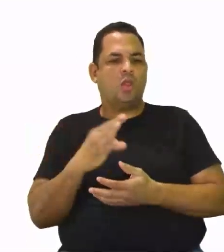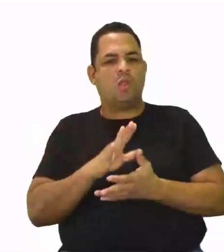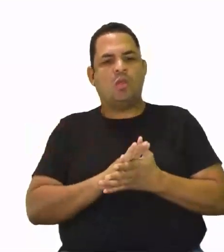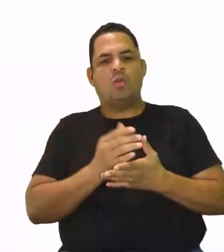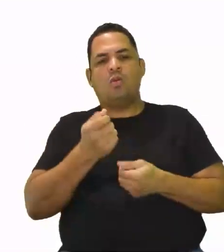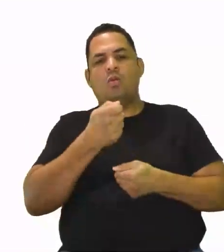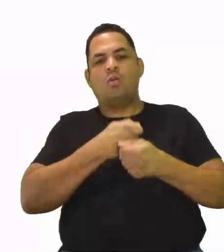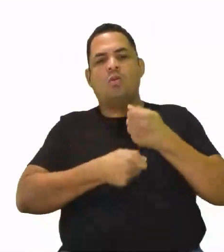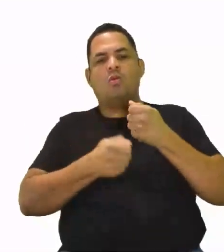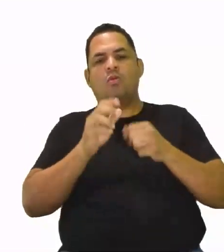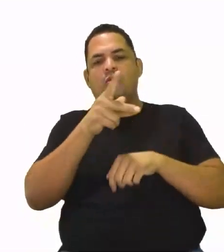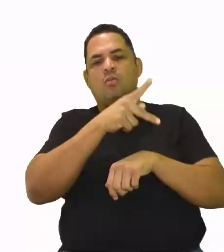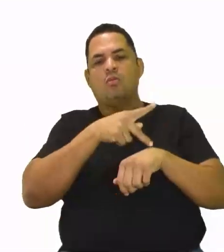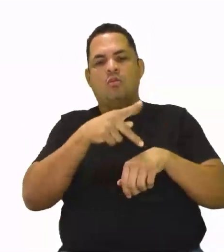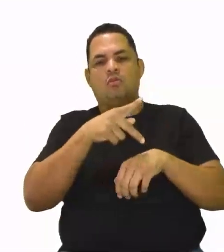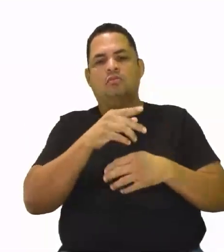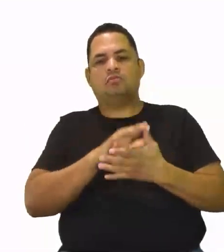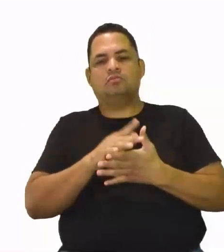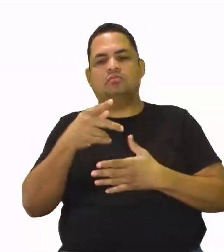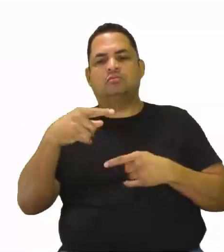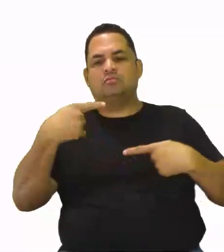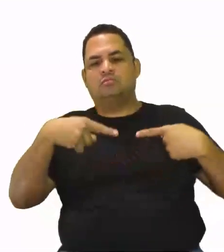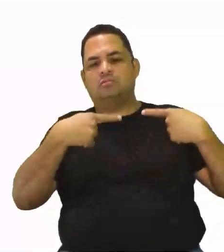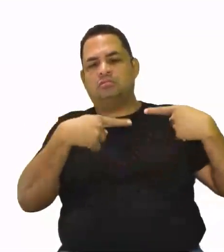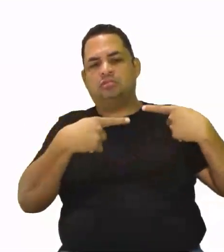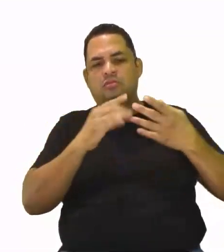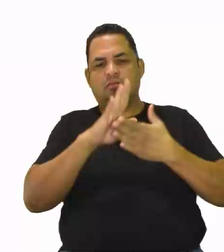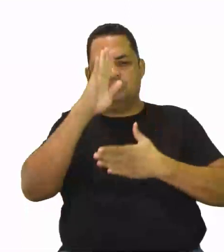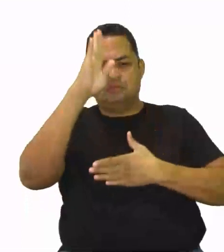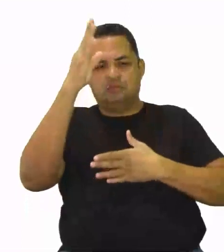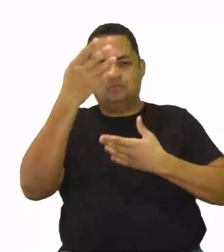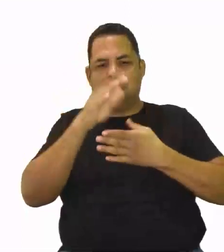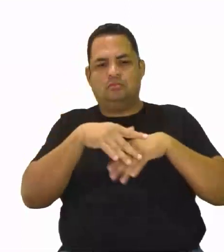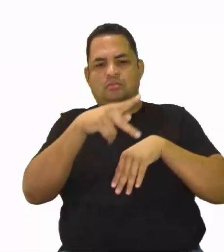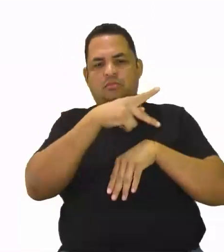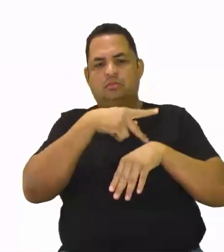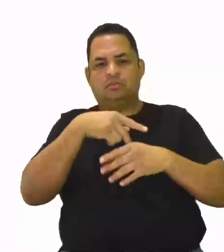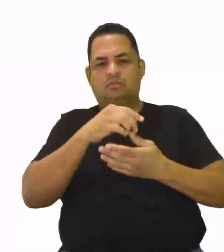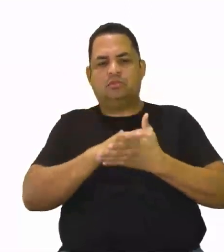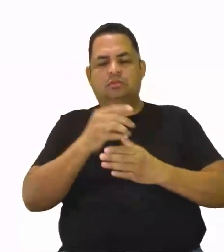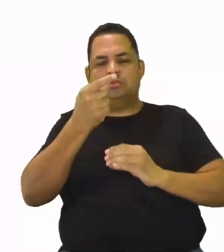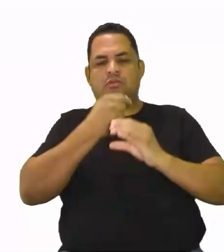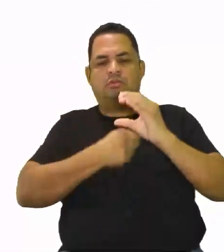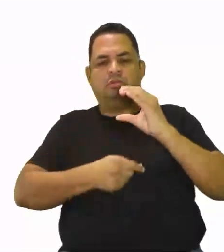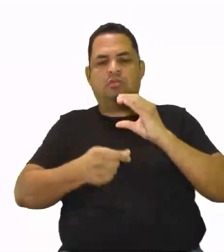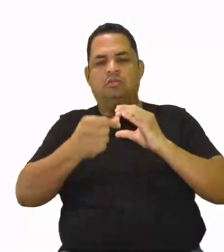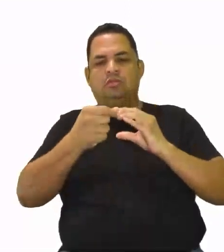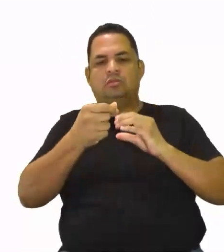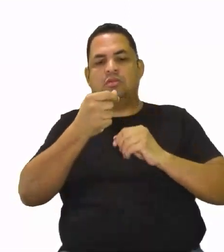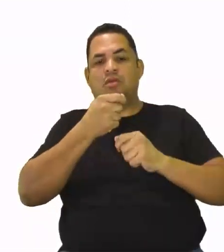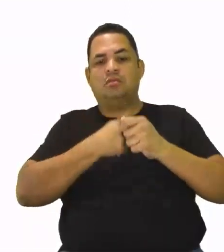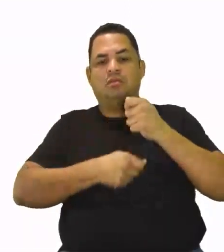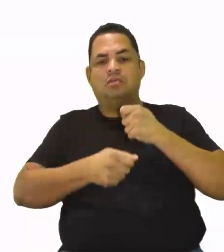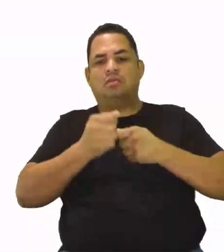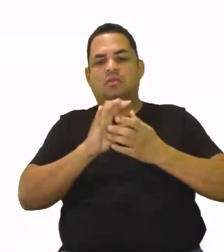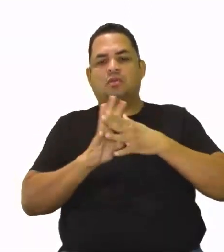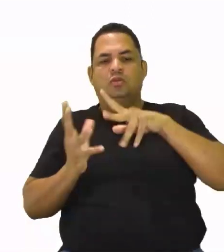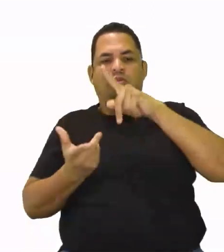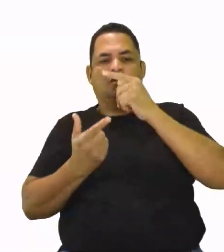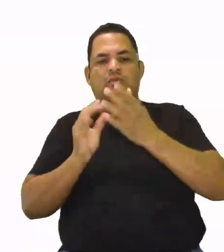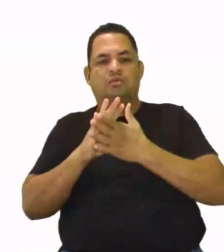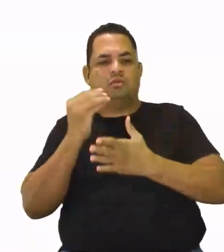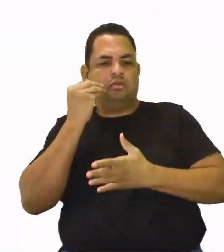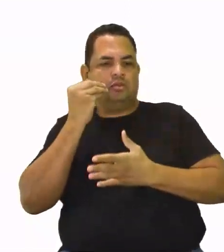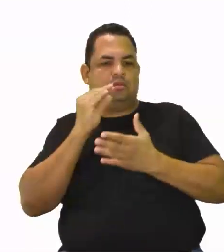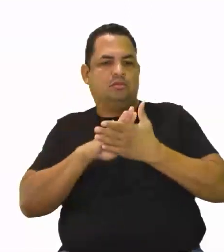Modernização econômica do país e seu conflito com as principais potências capitalistas do mundo, que tentaram lhe